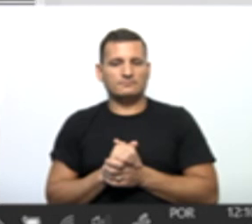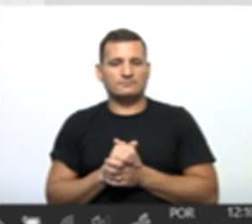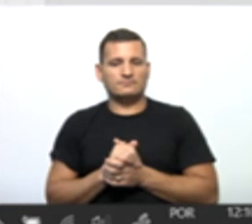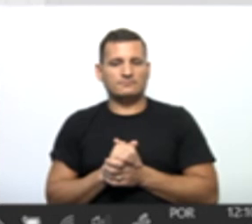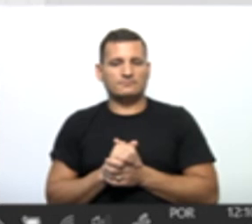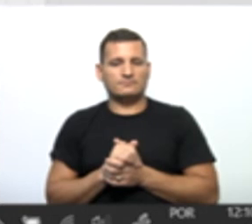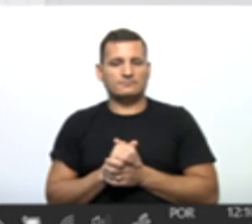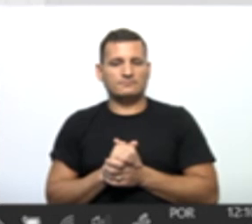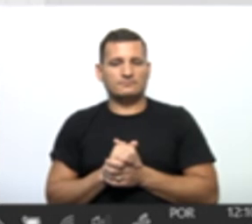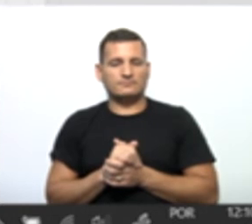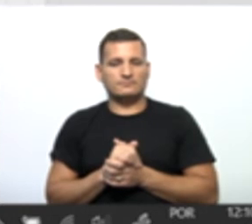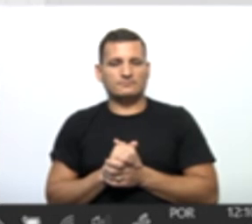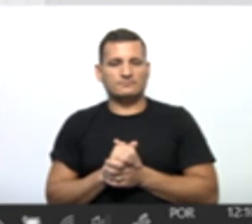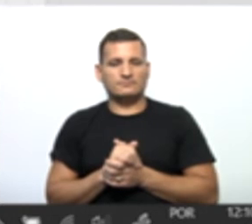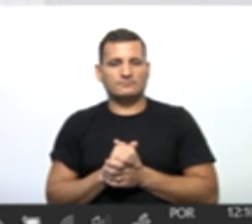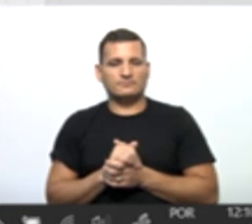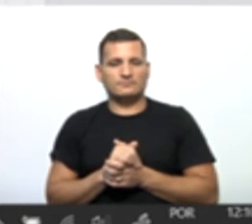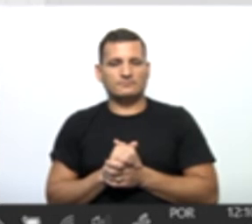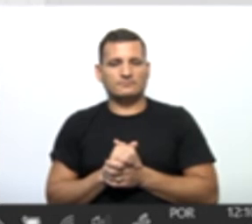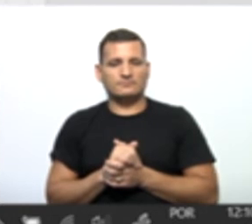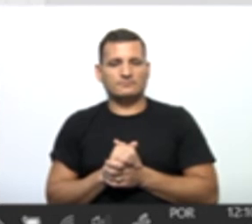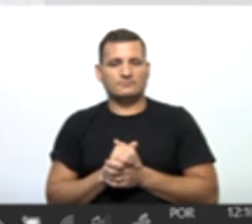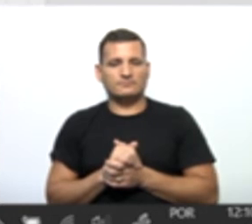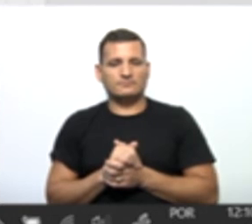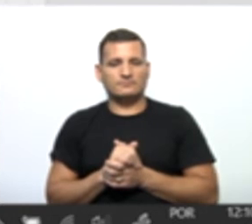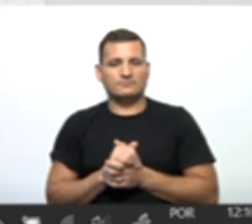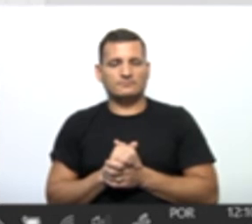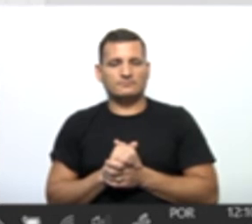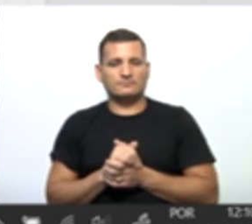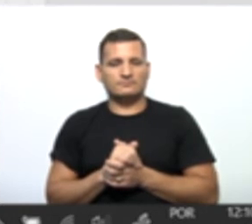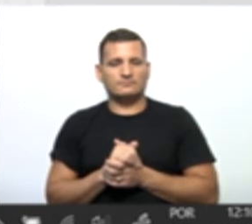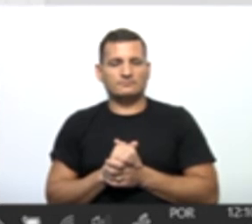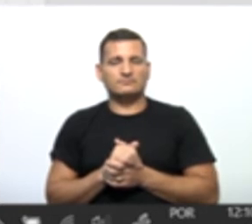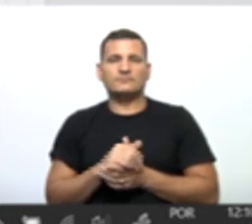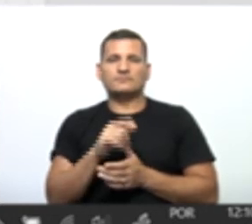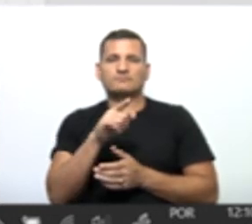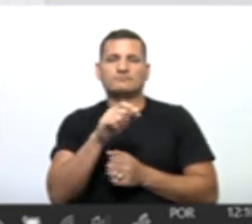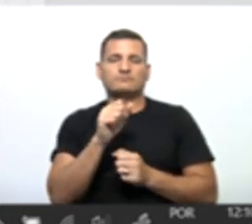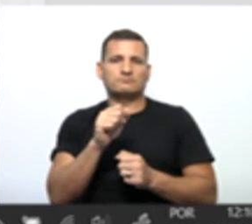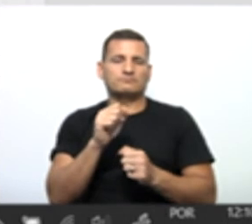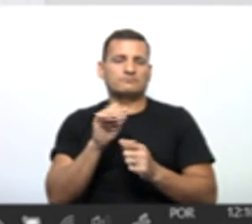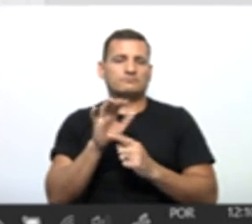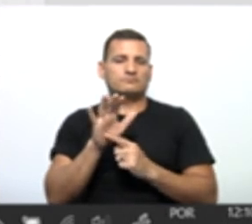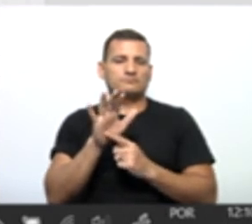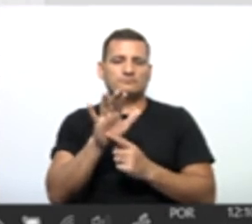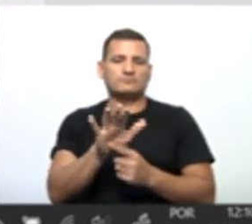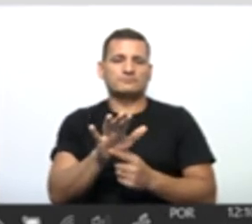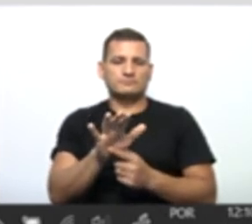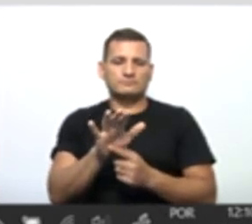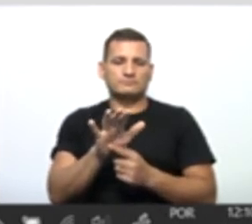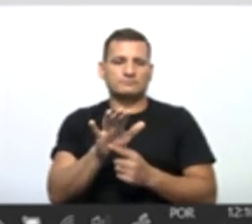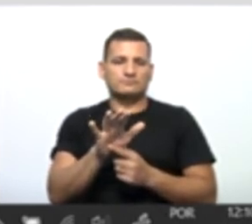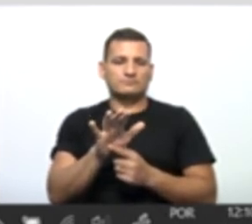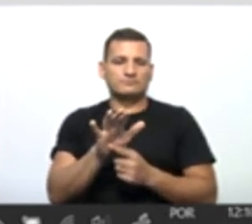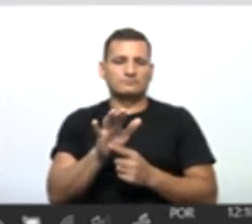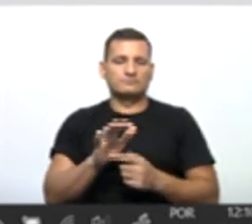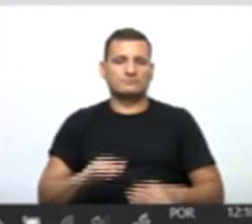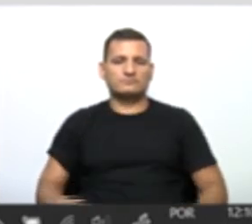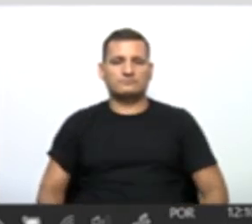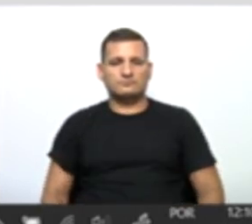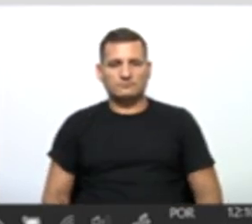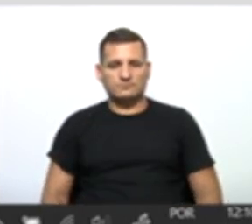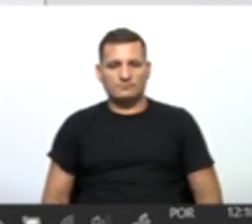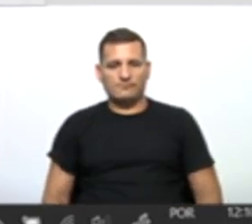para uma página, enfim. Mas são algo que pode contribuir né? E ajudar